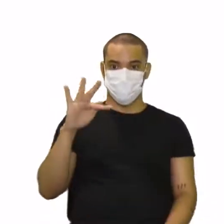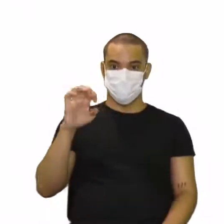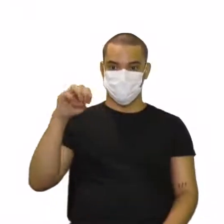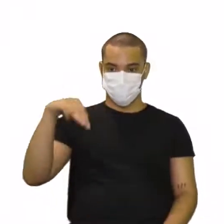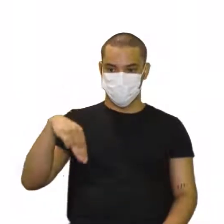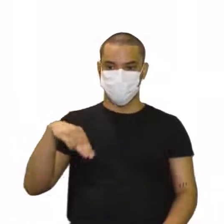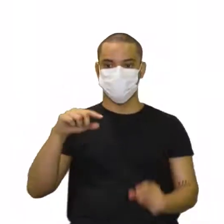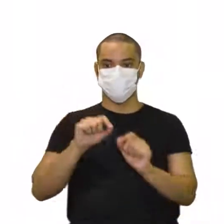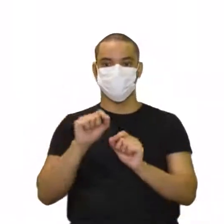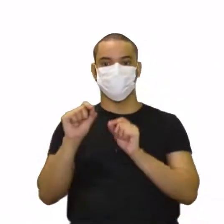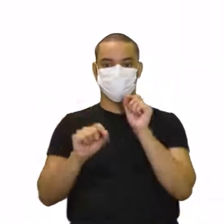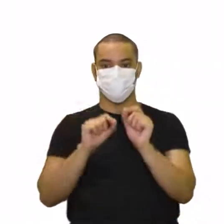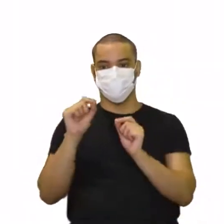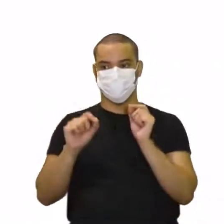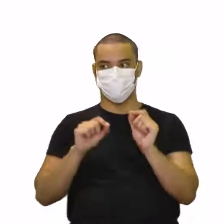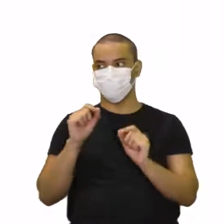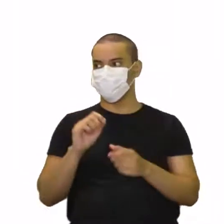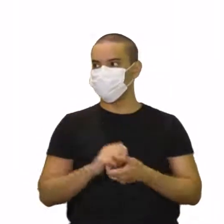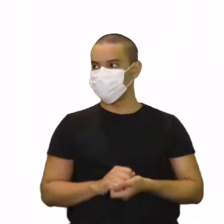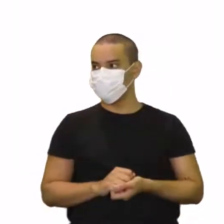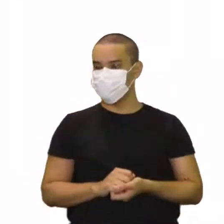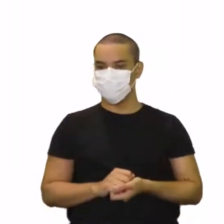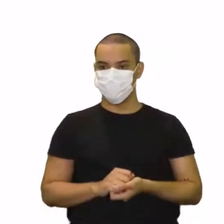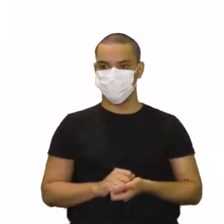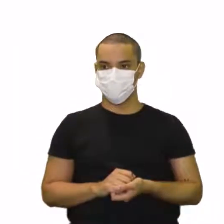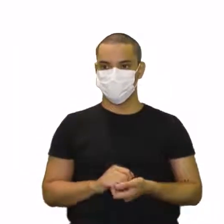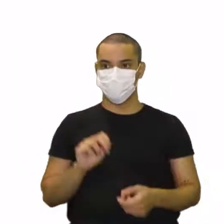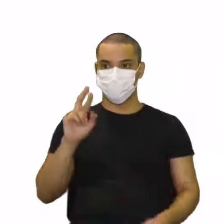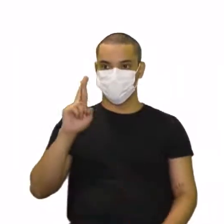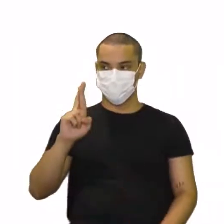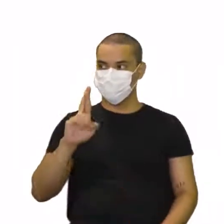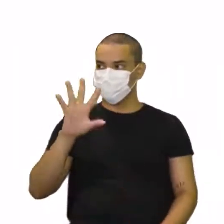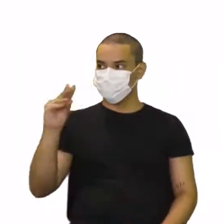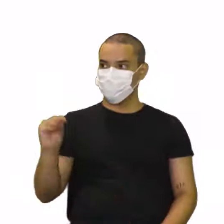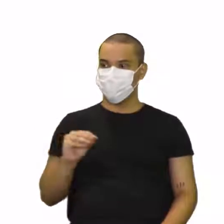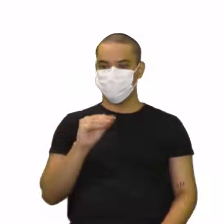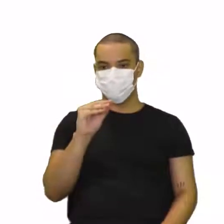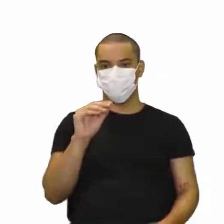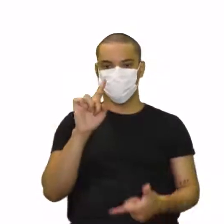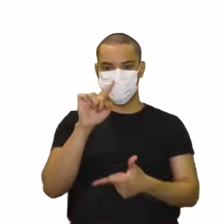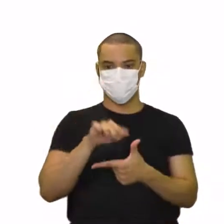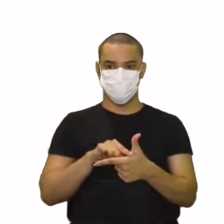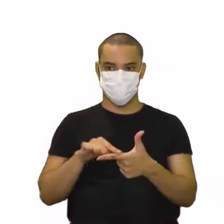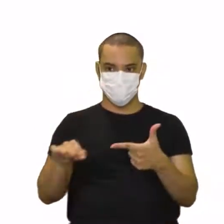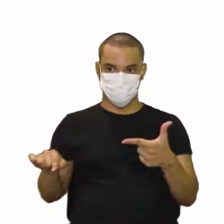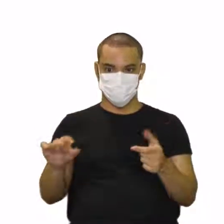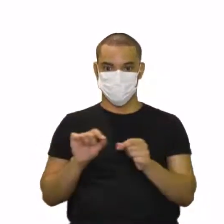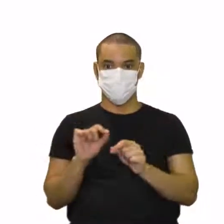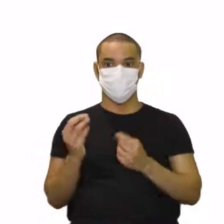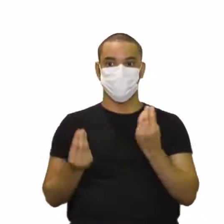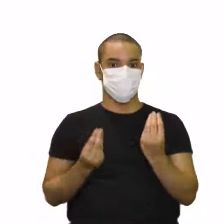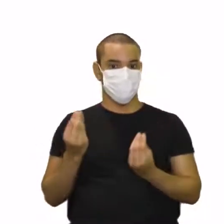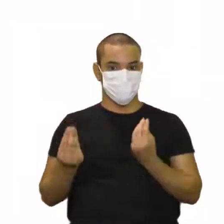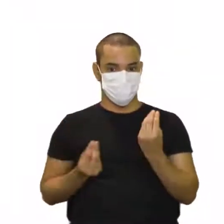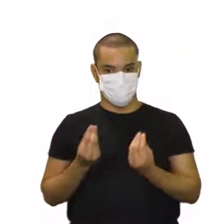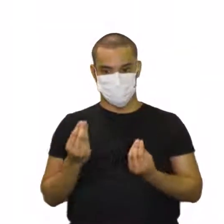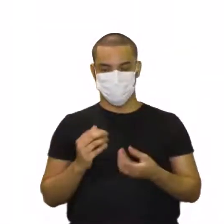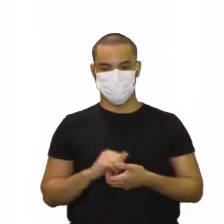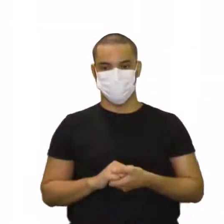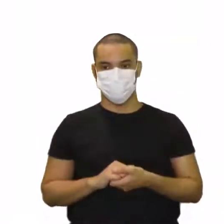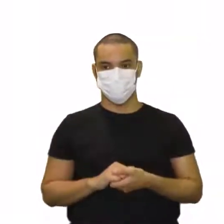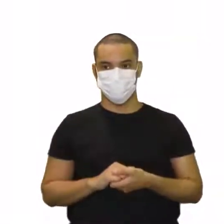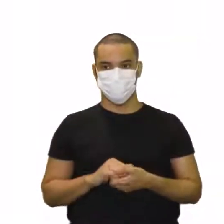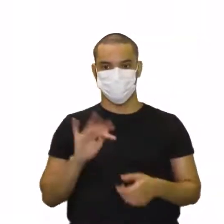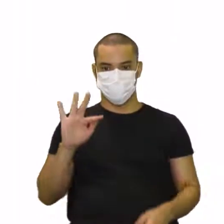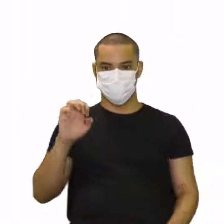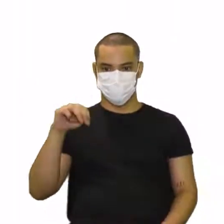isso aqui, ó. Eu pego esse R e passo ele dividindo aqui, ó. Ficaria a FEM dividida